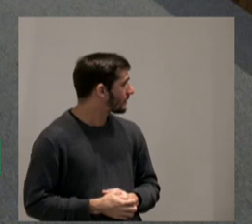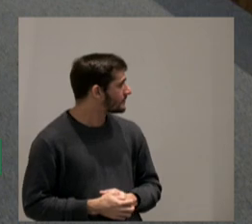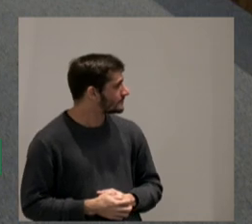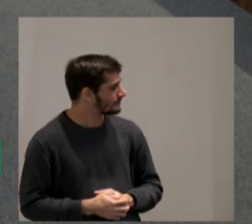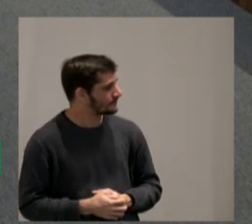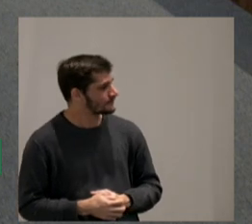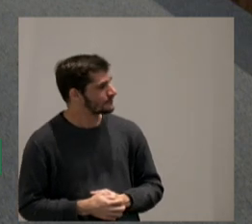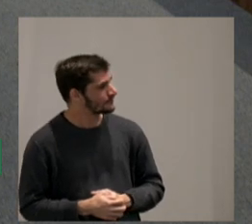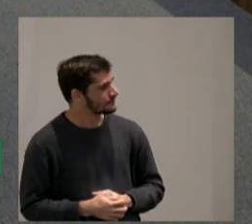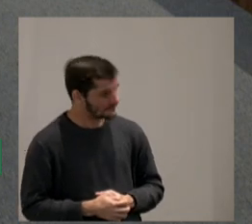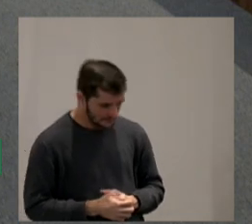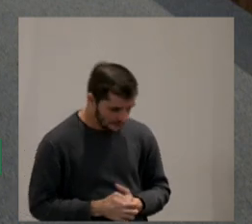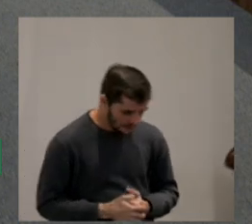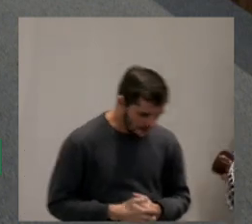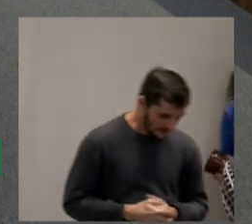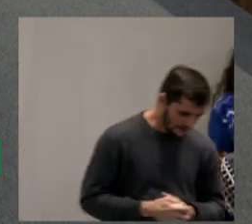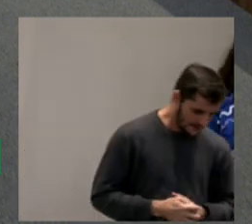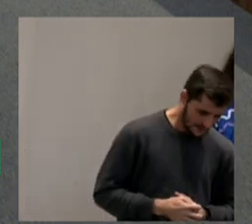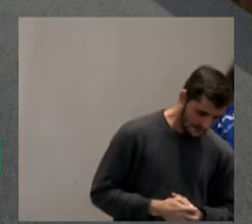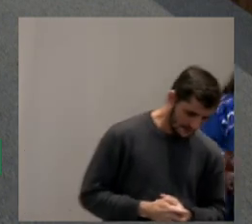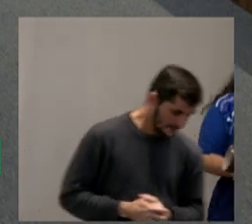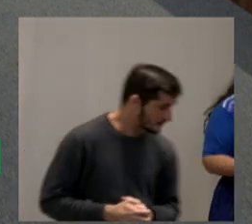Simbora?